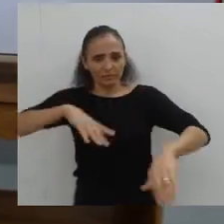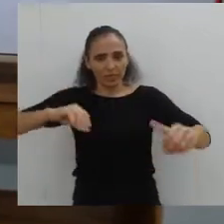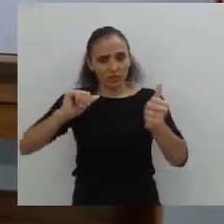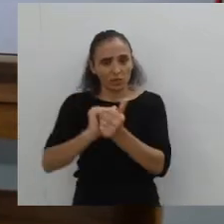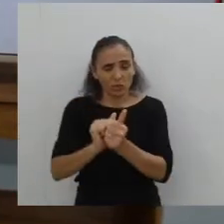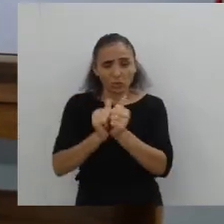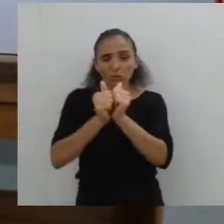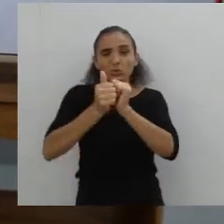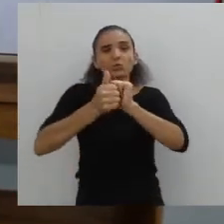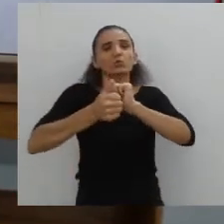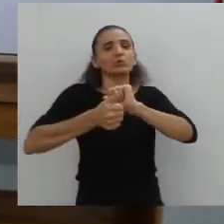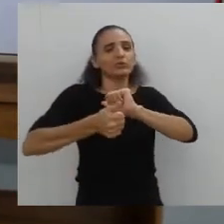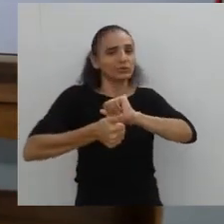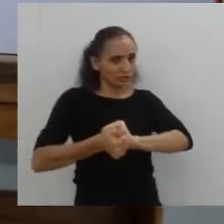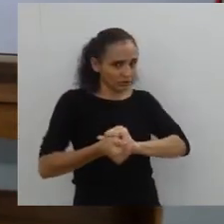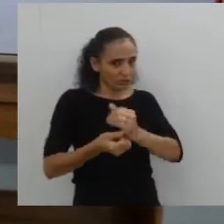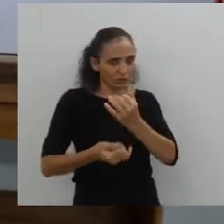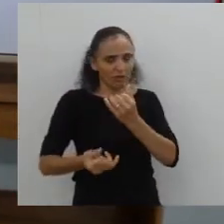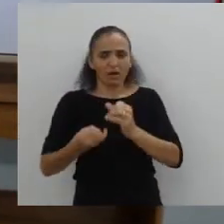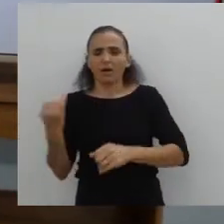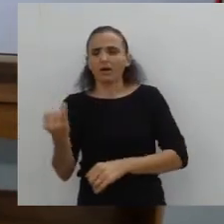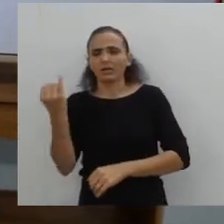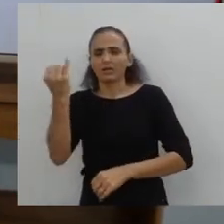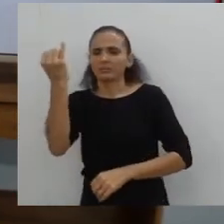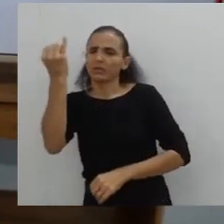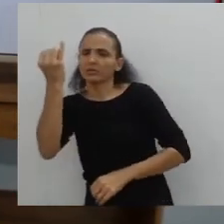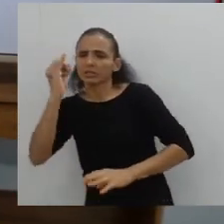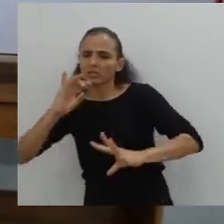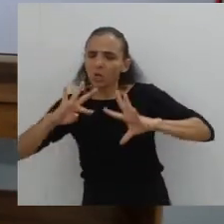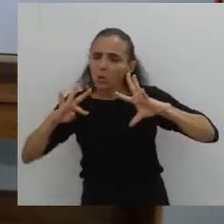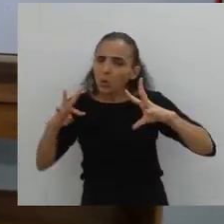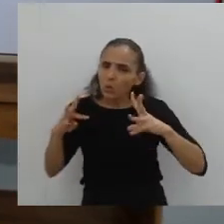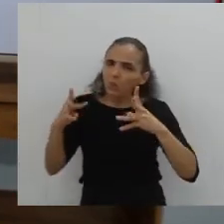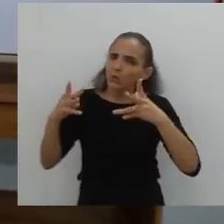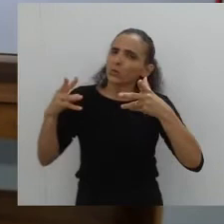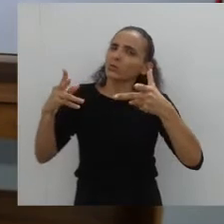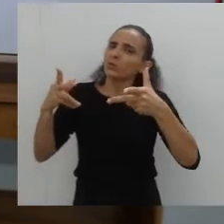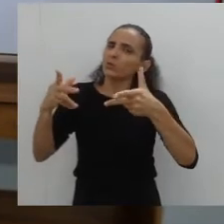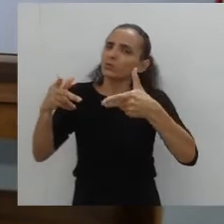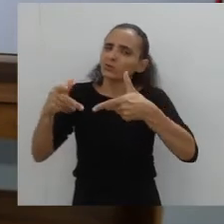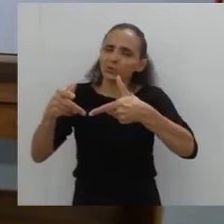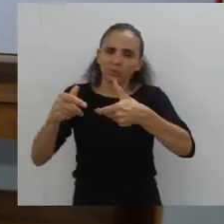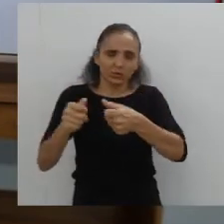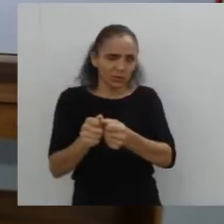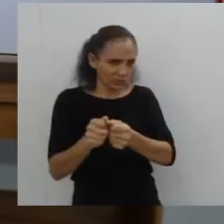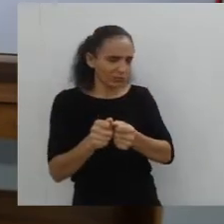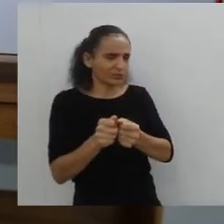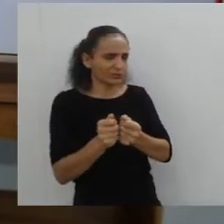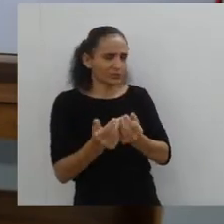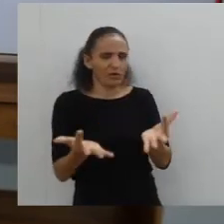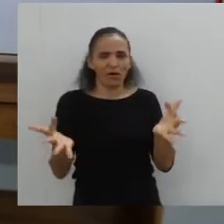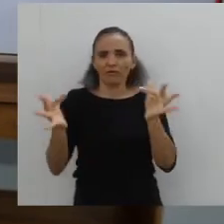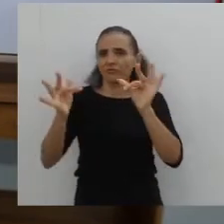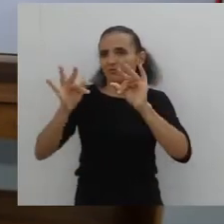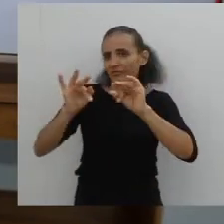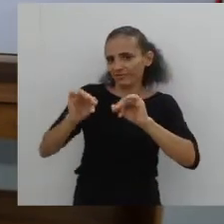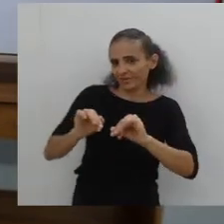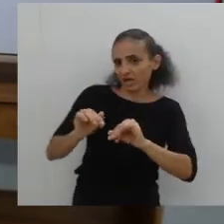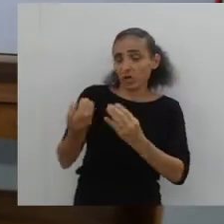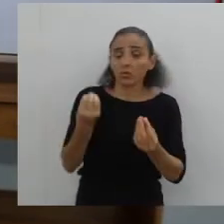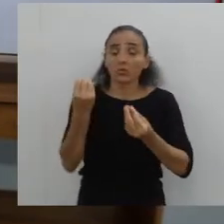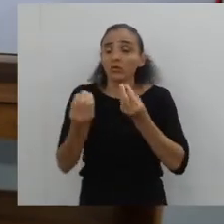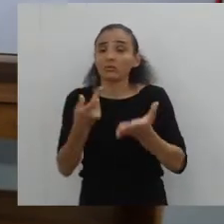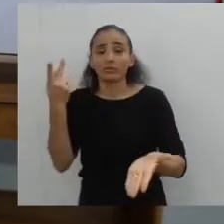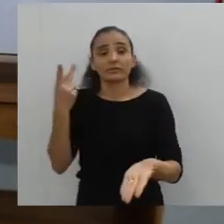é maior do que, a importância disso é maior do que o resultado final, né? O